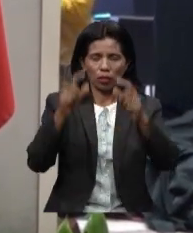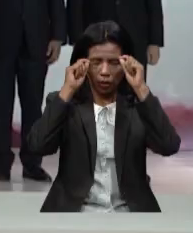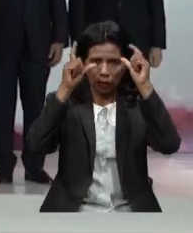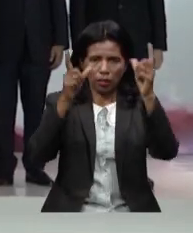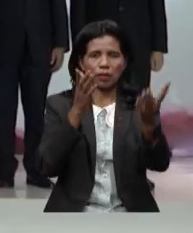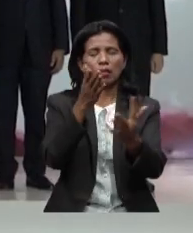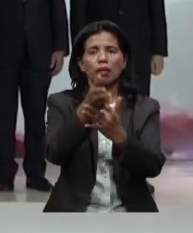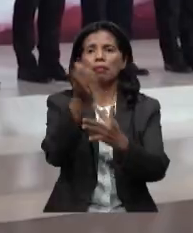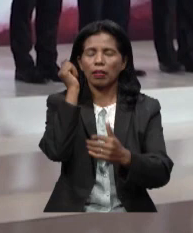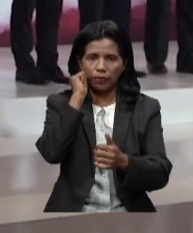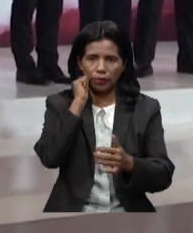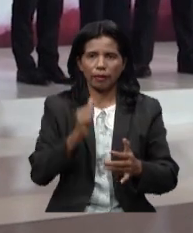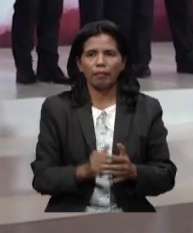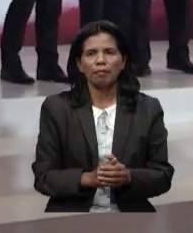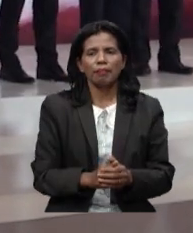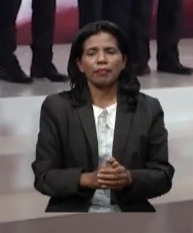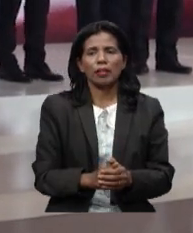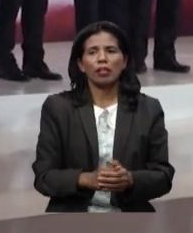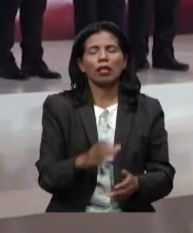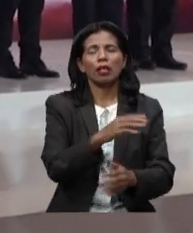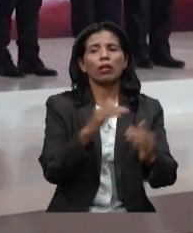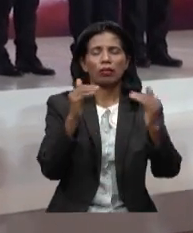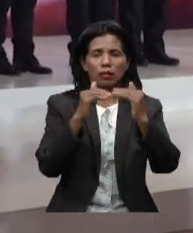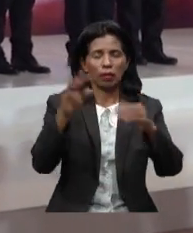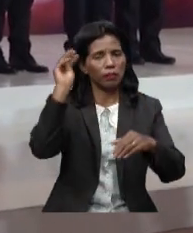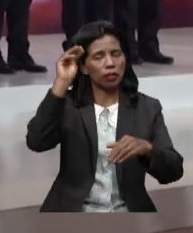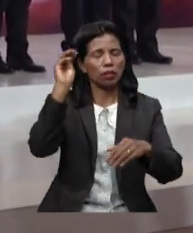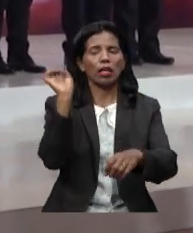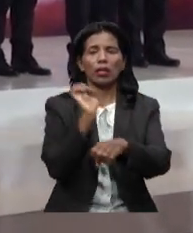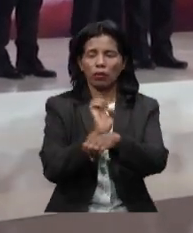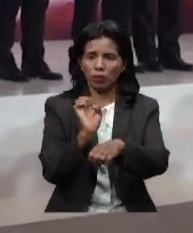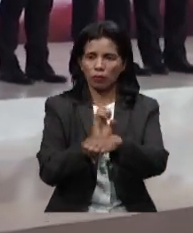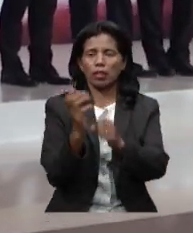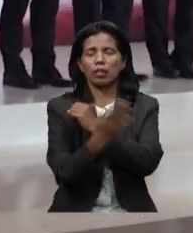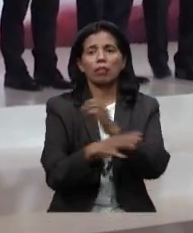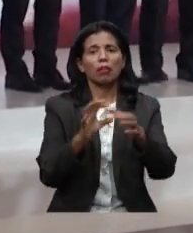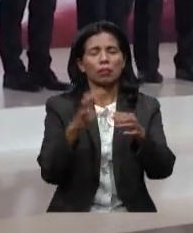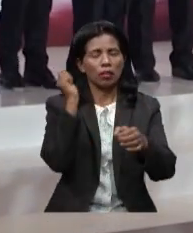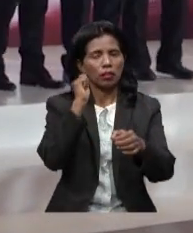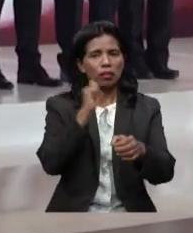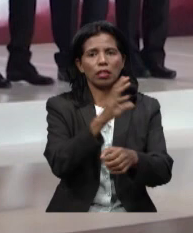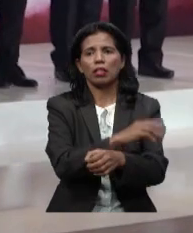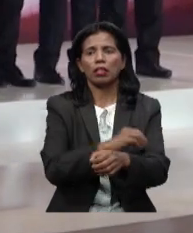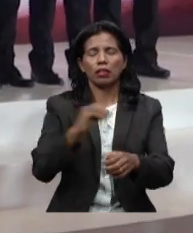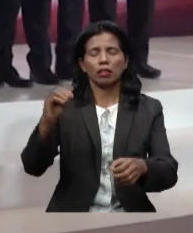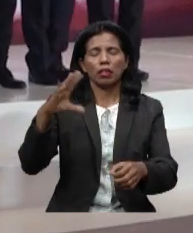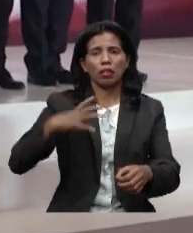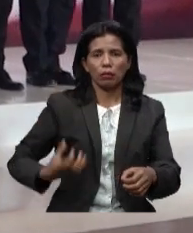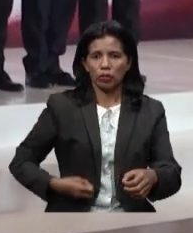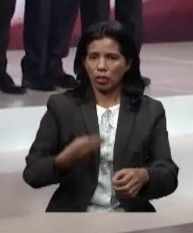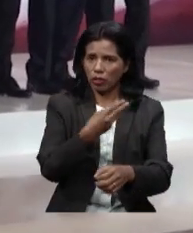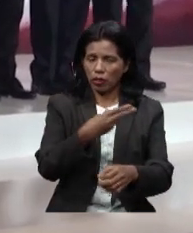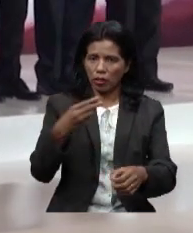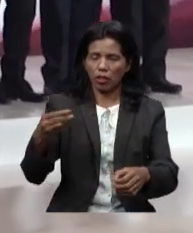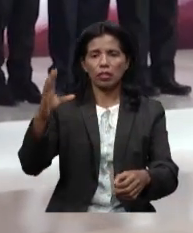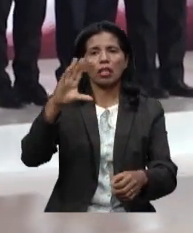ASEAN. Reunião refere participa o ministro da Economia nação membro ASEAN, Hanesan Brunei Darussalam, Camboja, Indonésia,